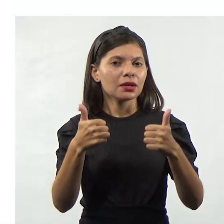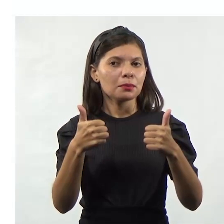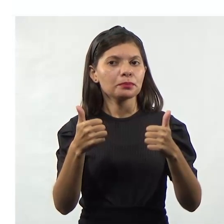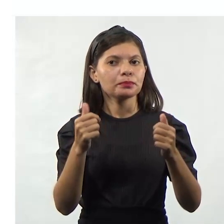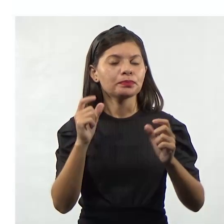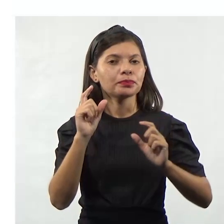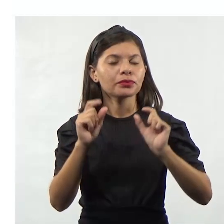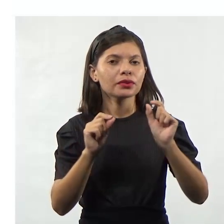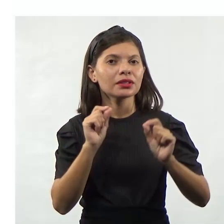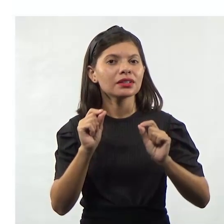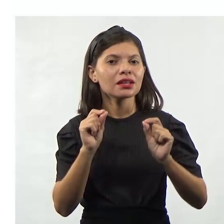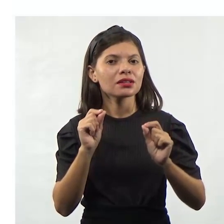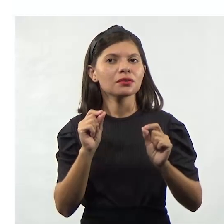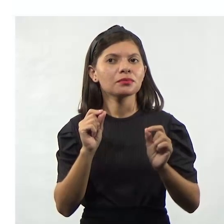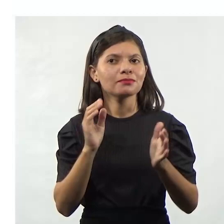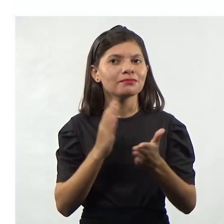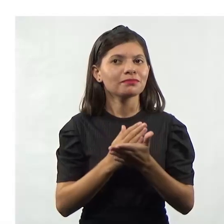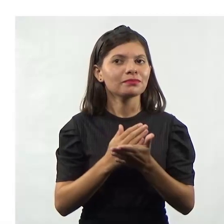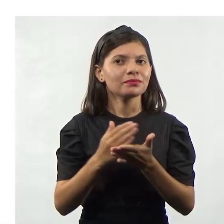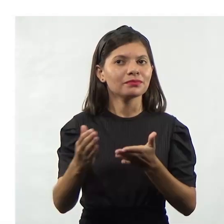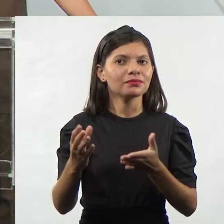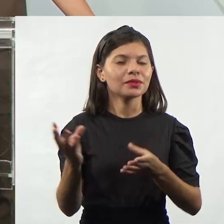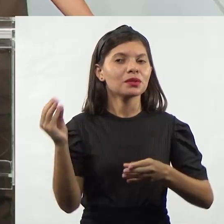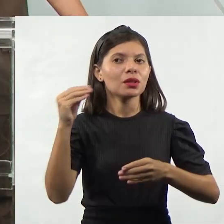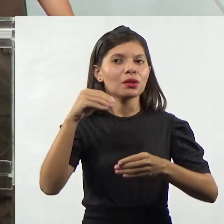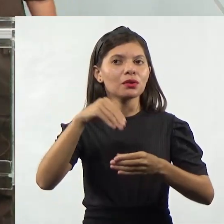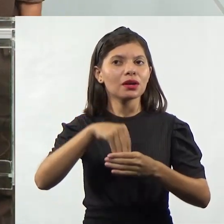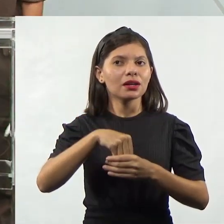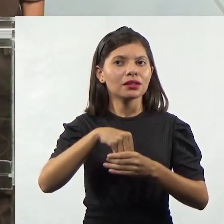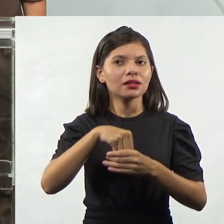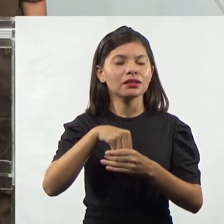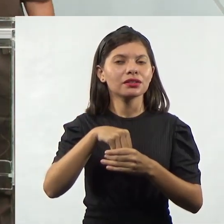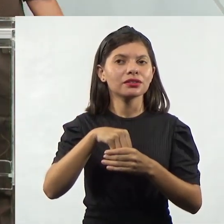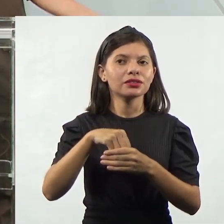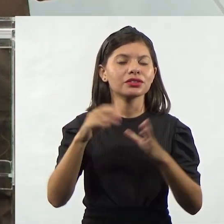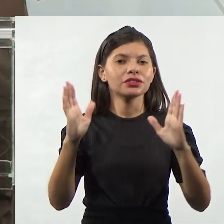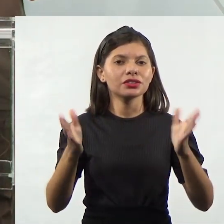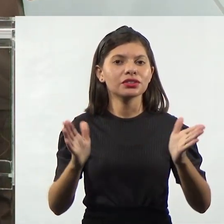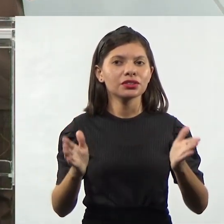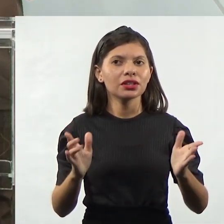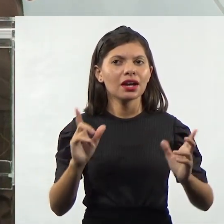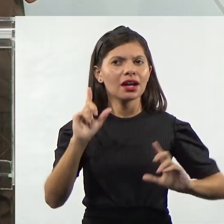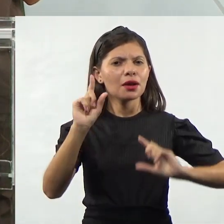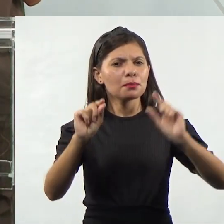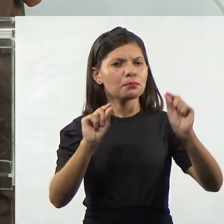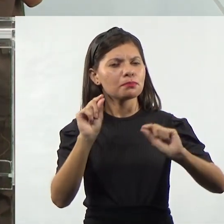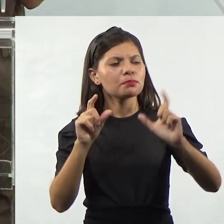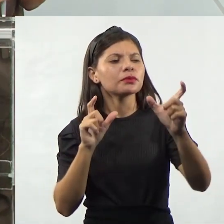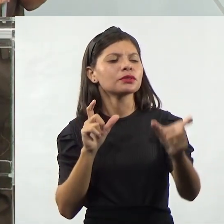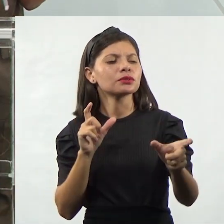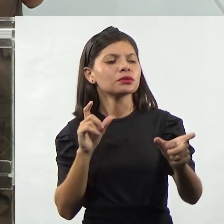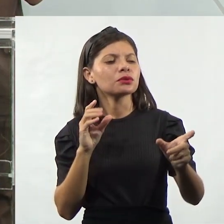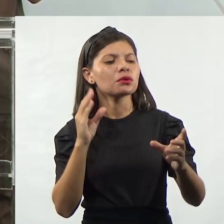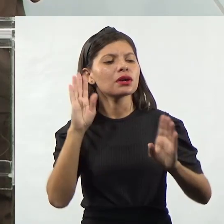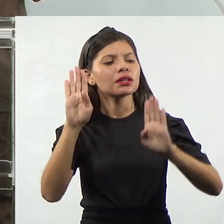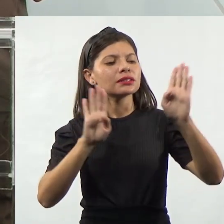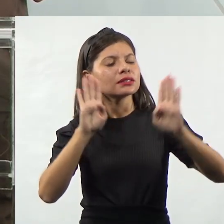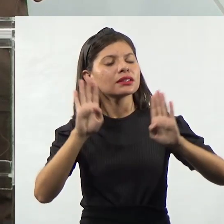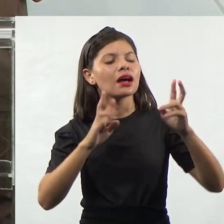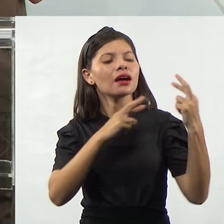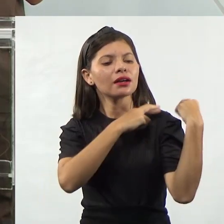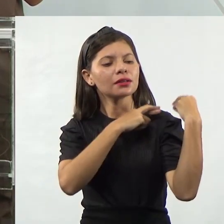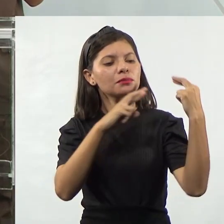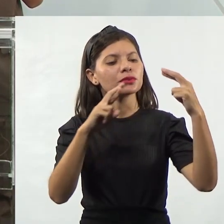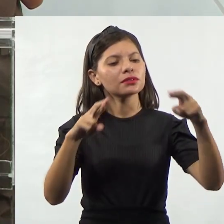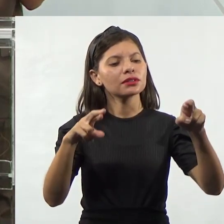Beleza. E aí, gente, colocado, né, já, quem deve licitar